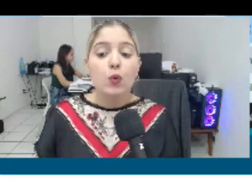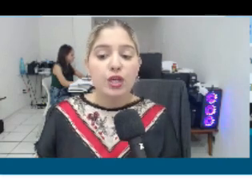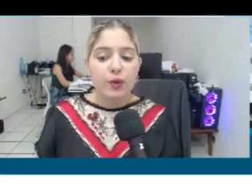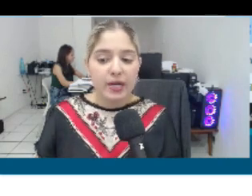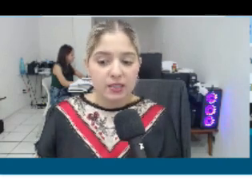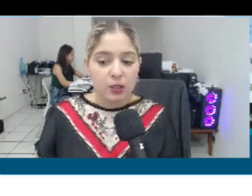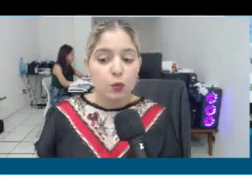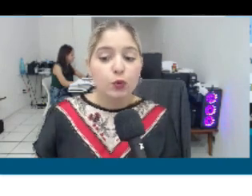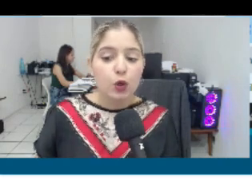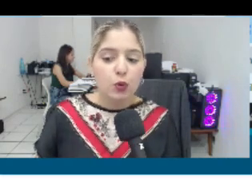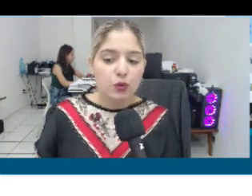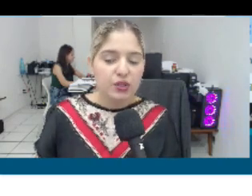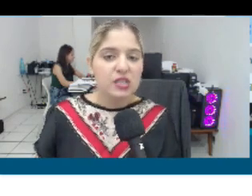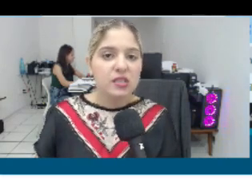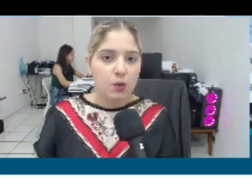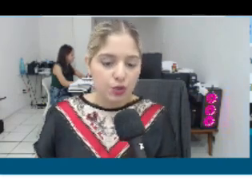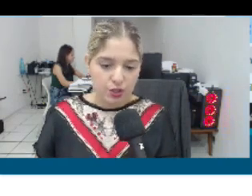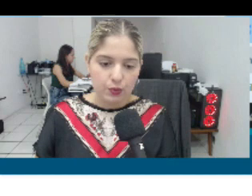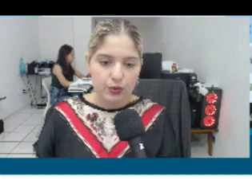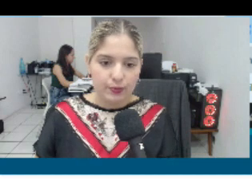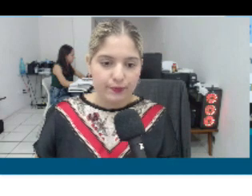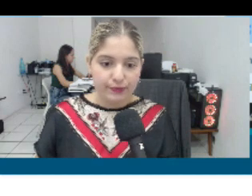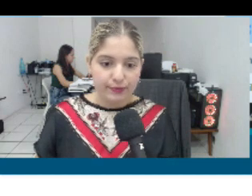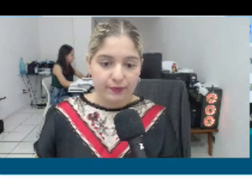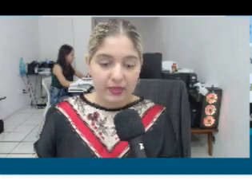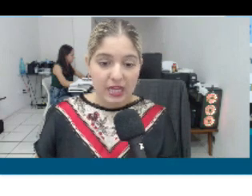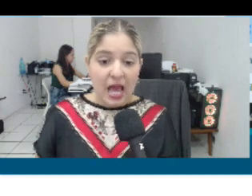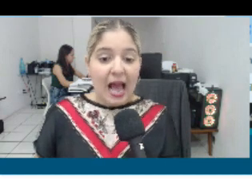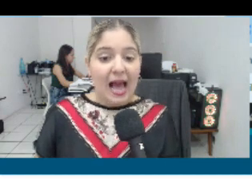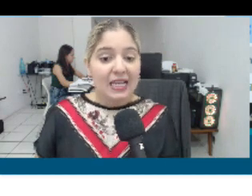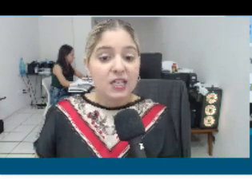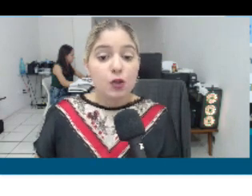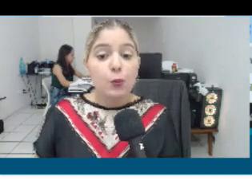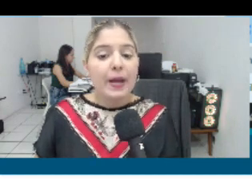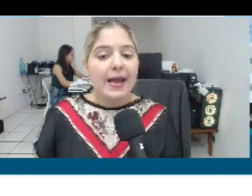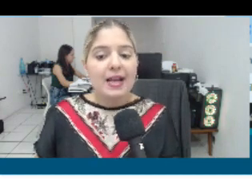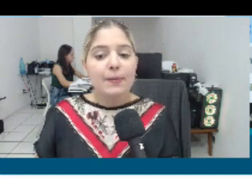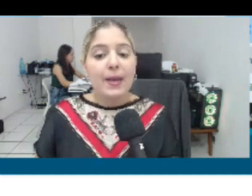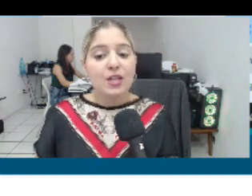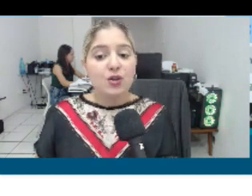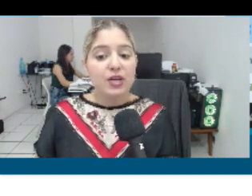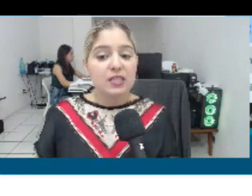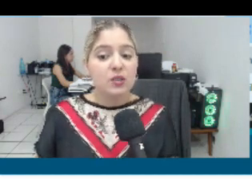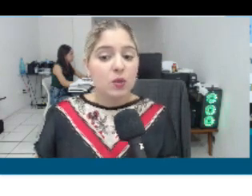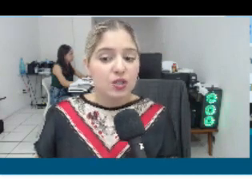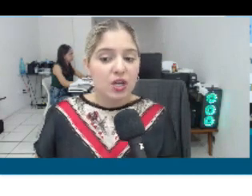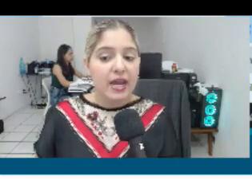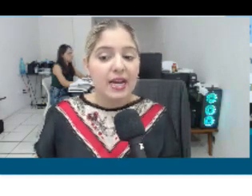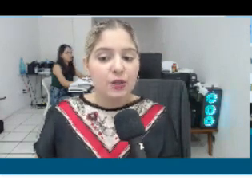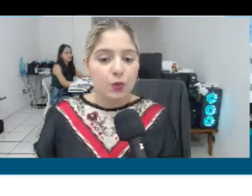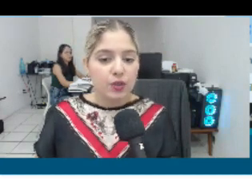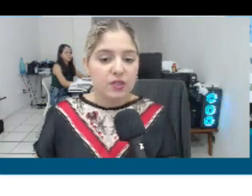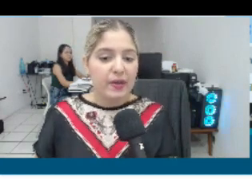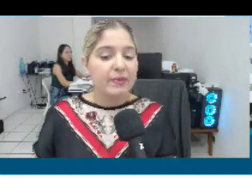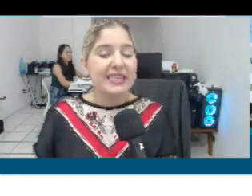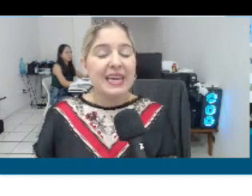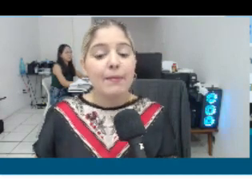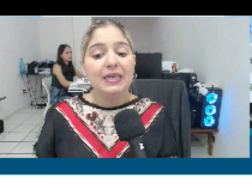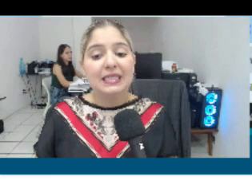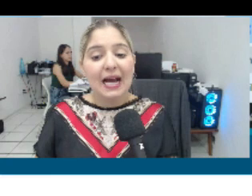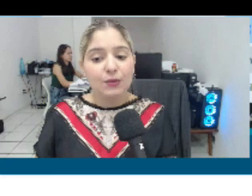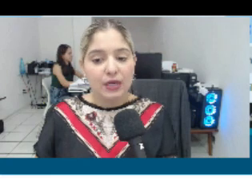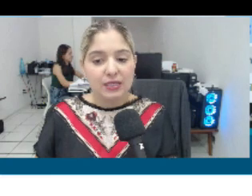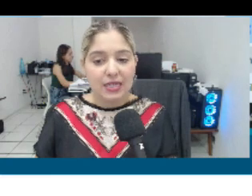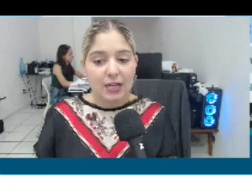no União Brasil todos estão unidos. A líder do PL pede orações de eleitores para